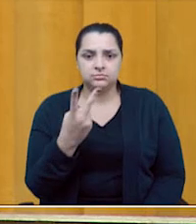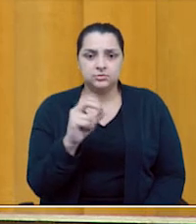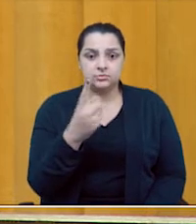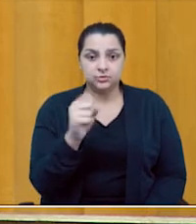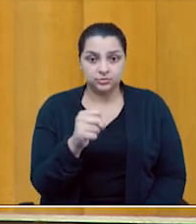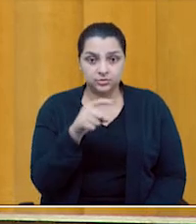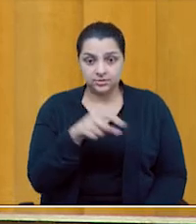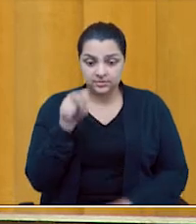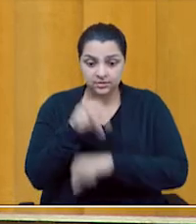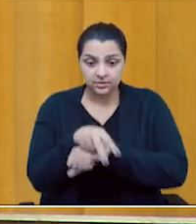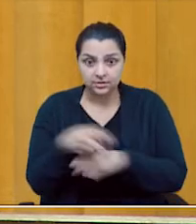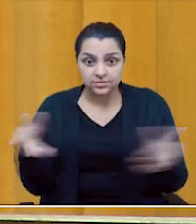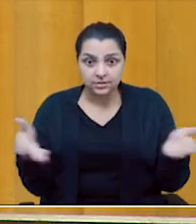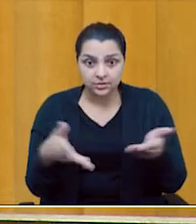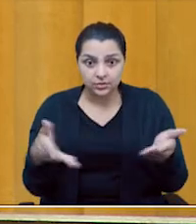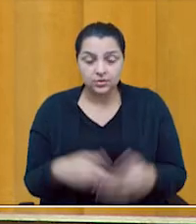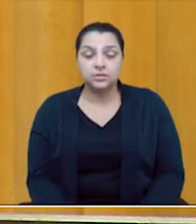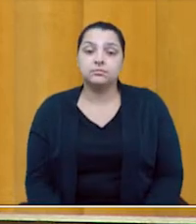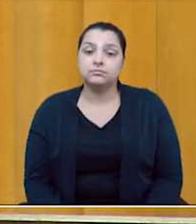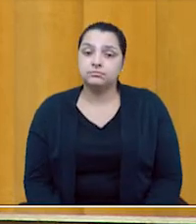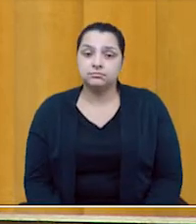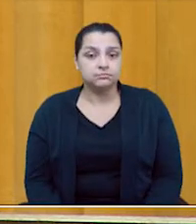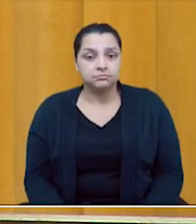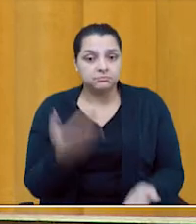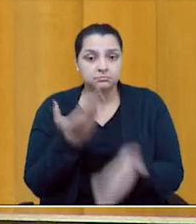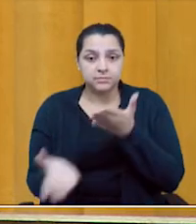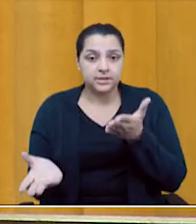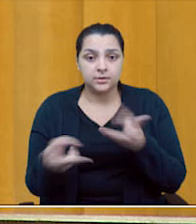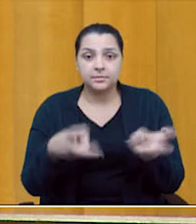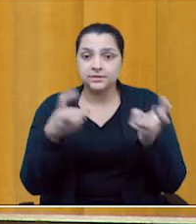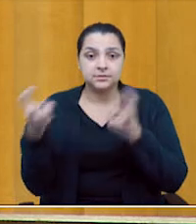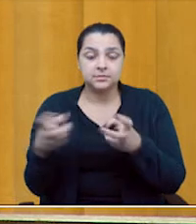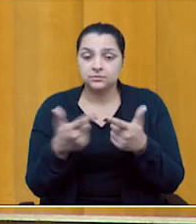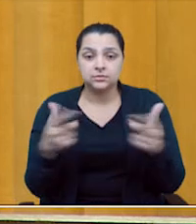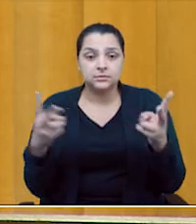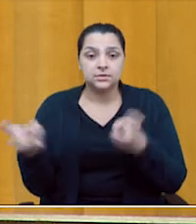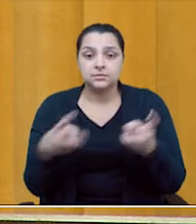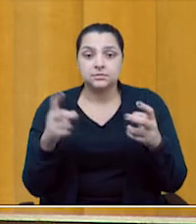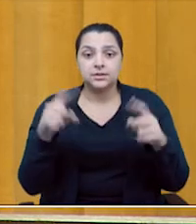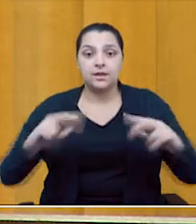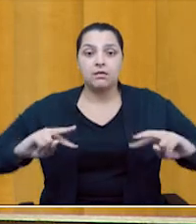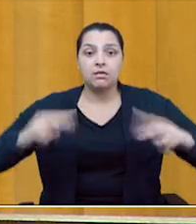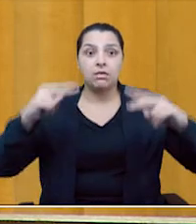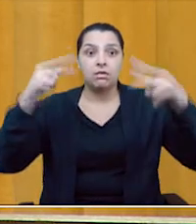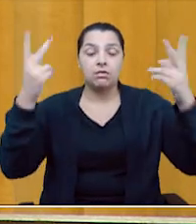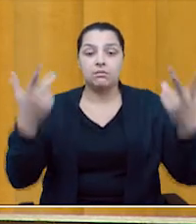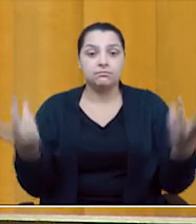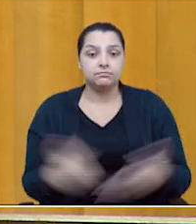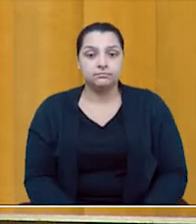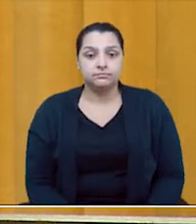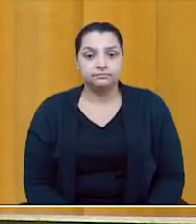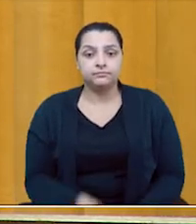agora, eles perderam completamente a percepção, eles não têm a percepção de que é uma carreira. Existe um lugar onde